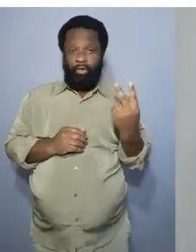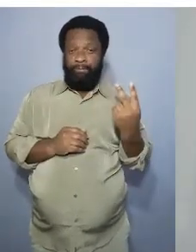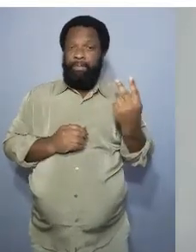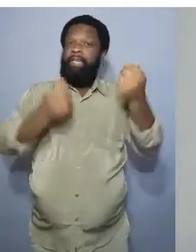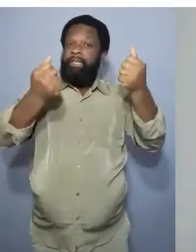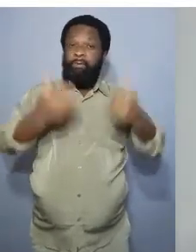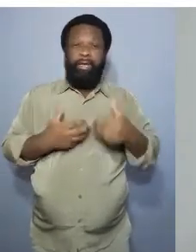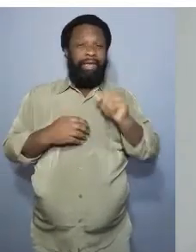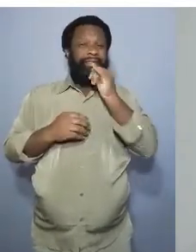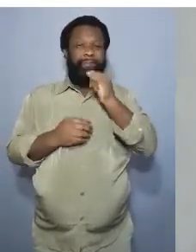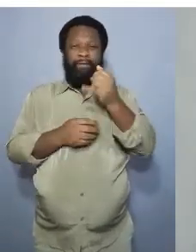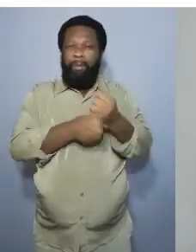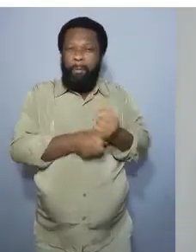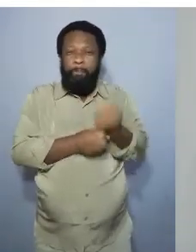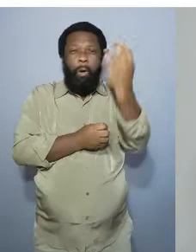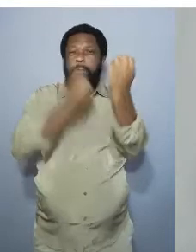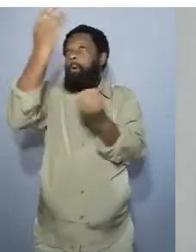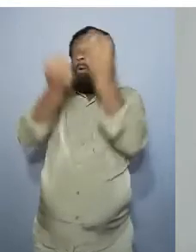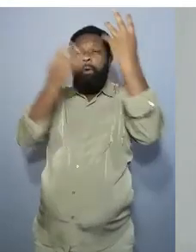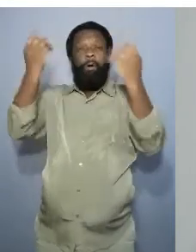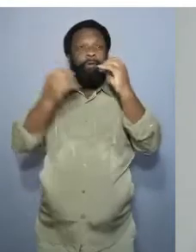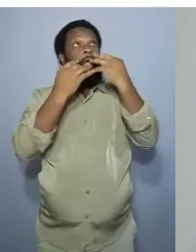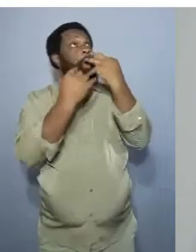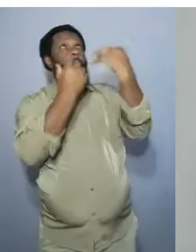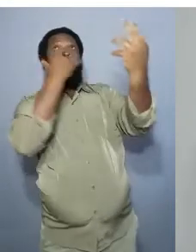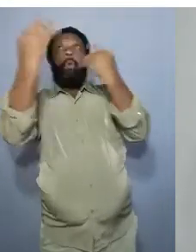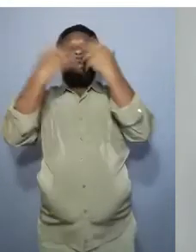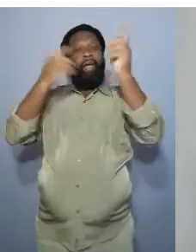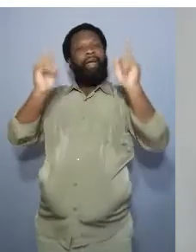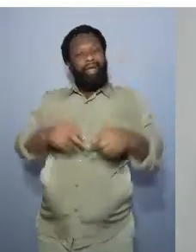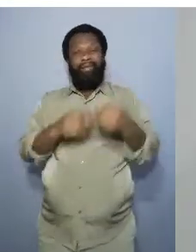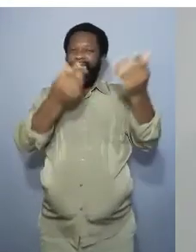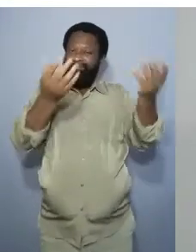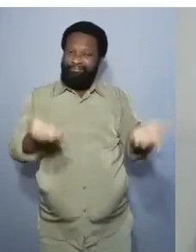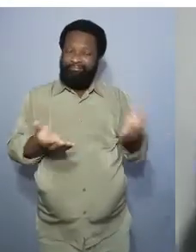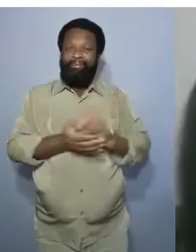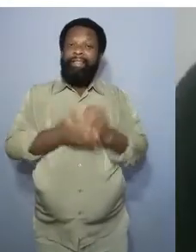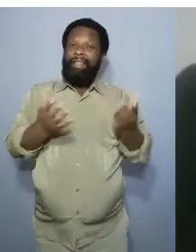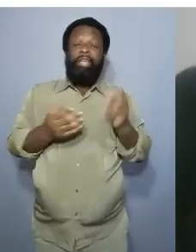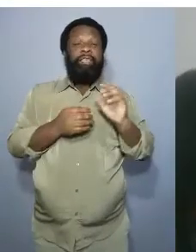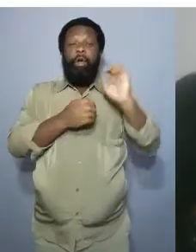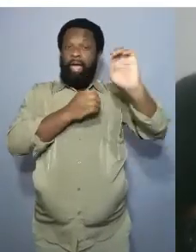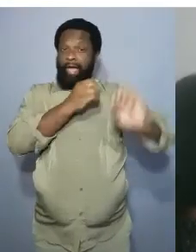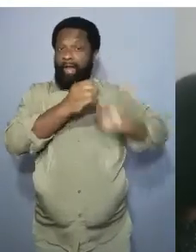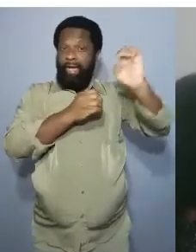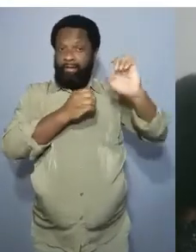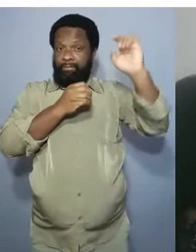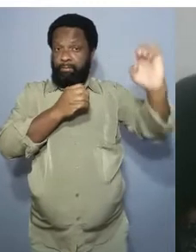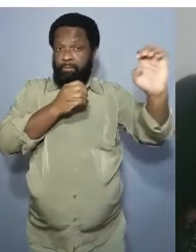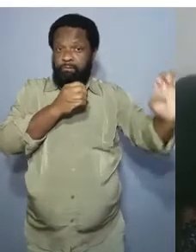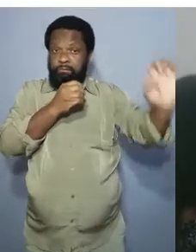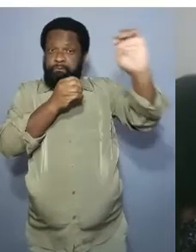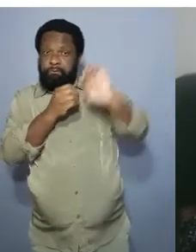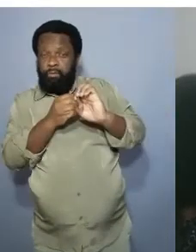que explica, né, as cores vibrantes e variadas que nós temos nos fogos de artifício. Então, quando o elétron retorna do nível